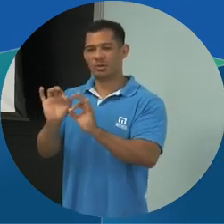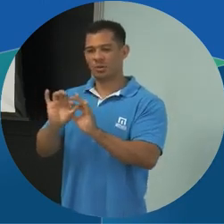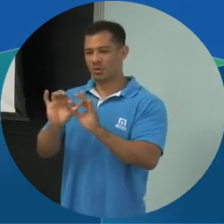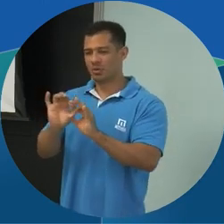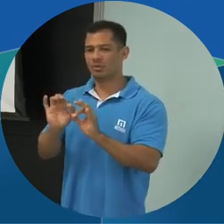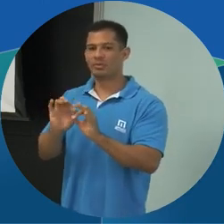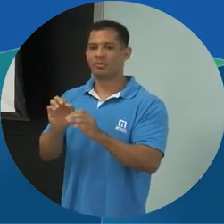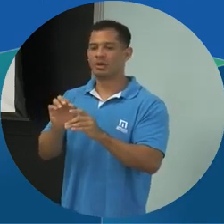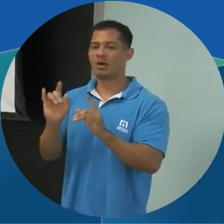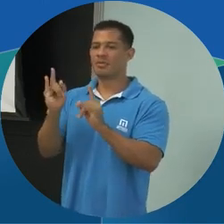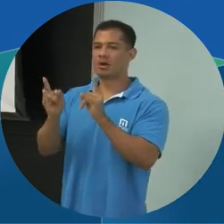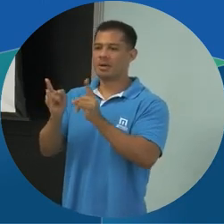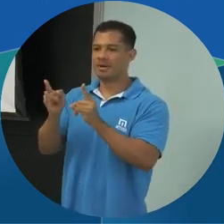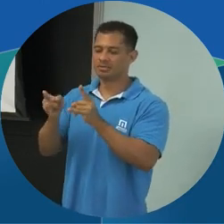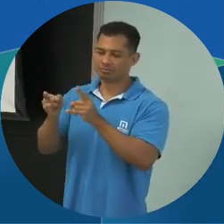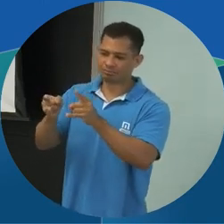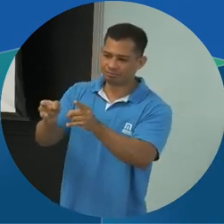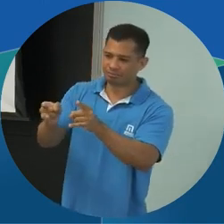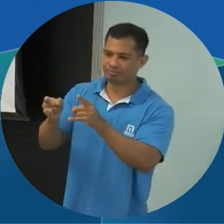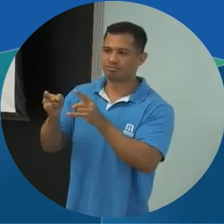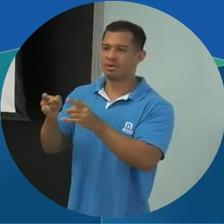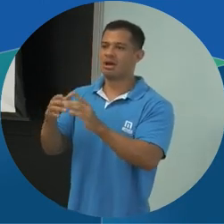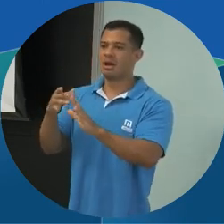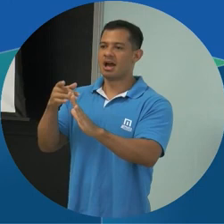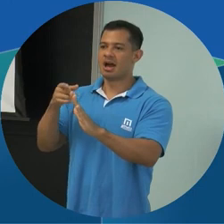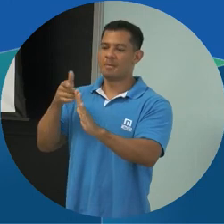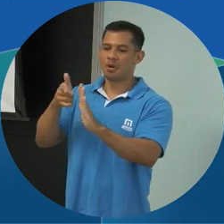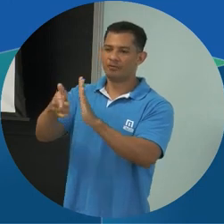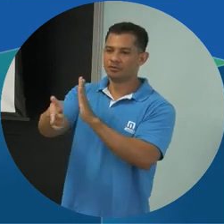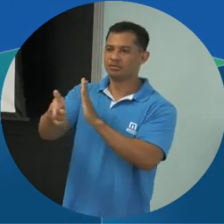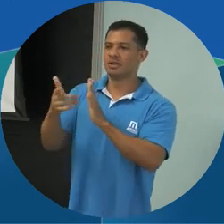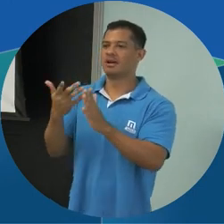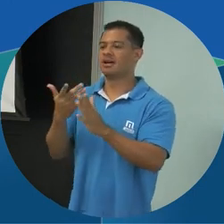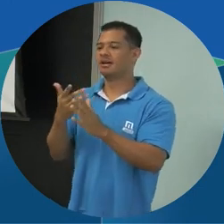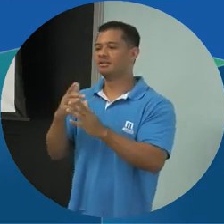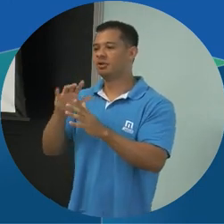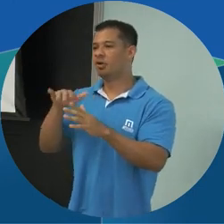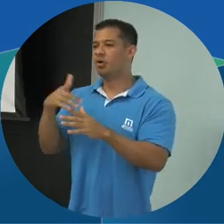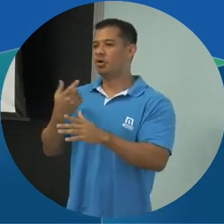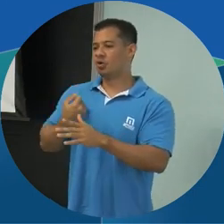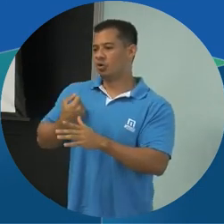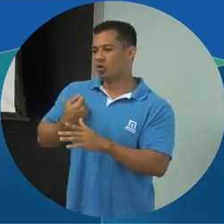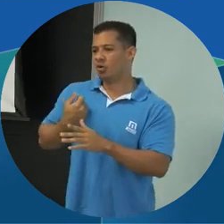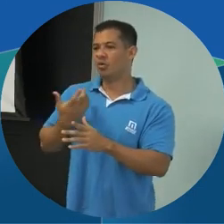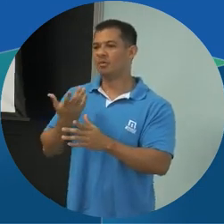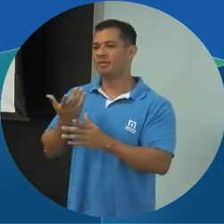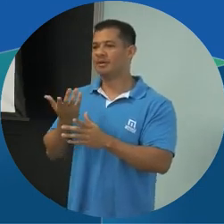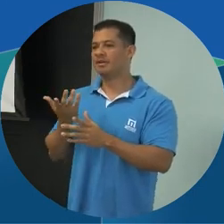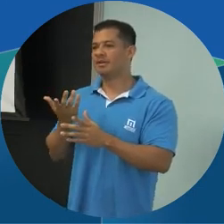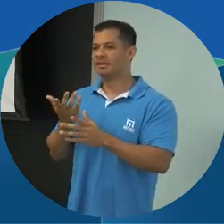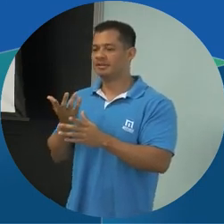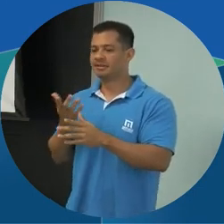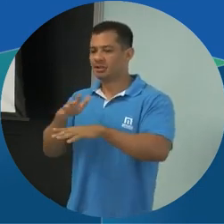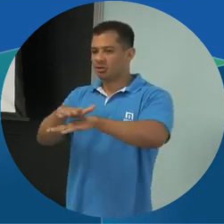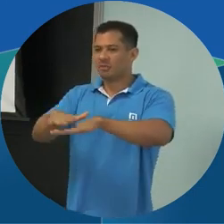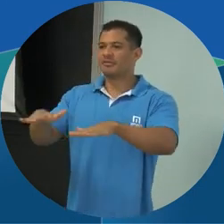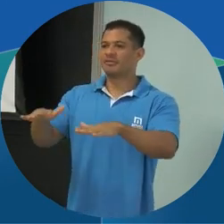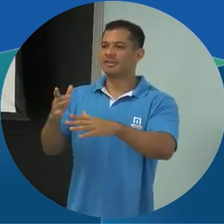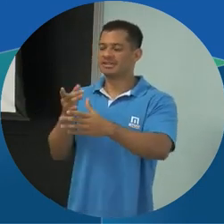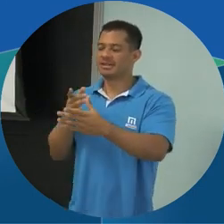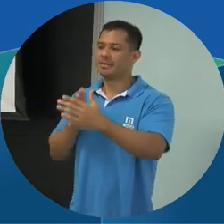o avanço, a profundidade que você vai querer, o número de passadas que você vai querer da superfície para